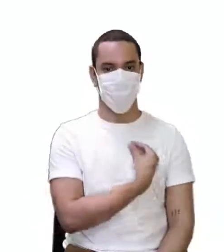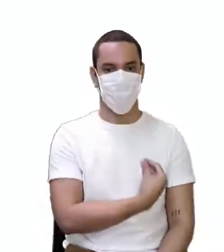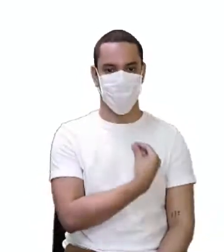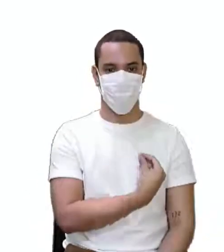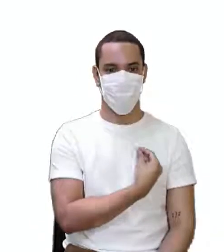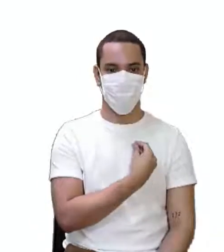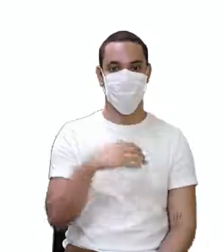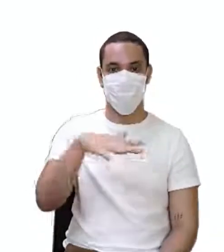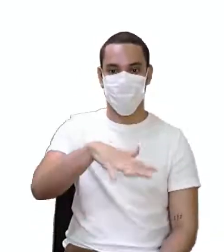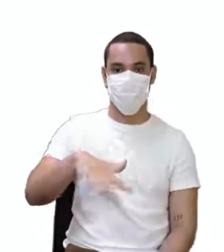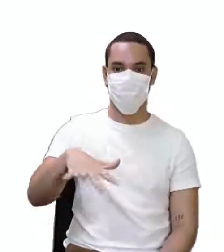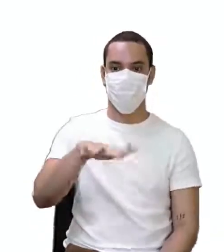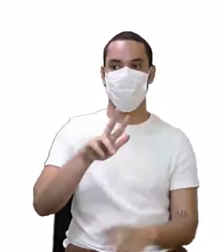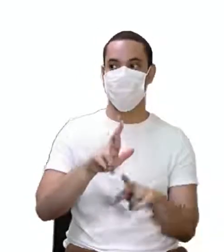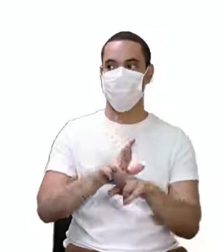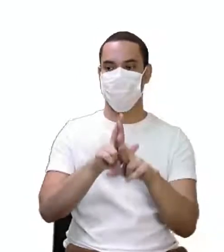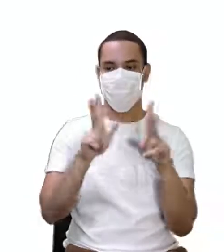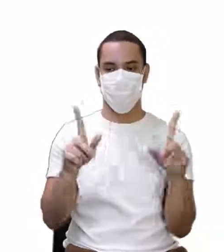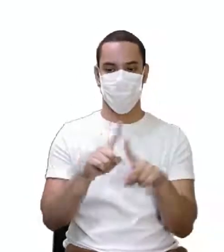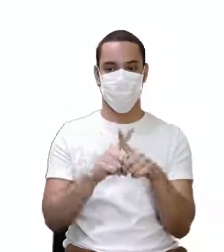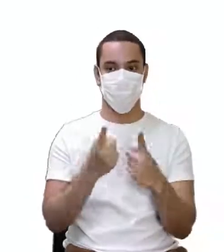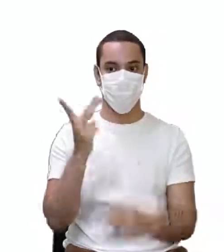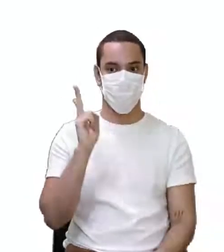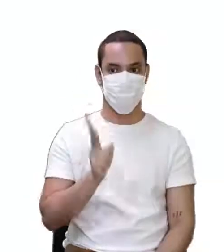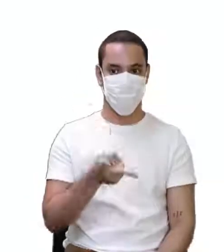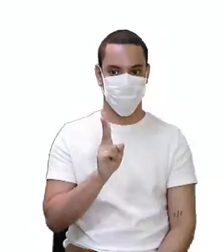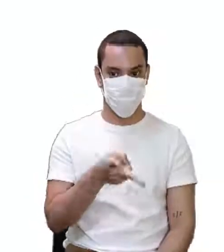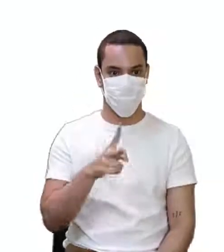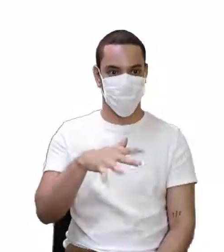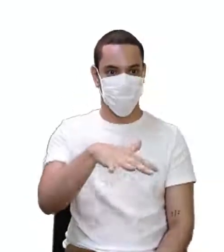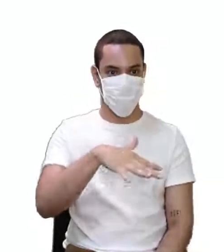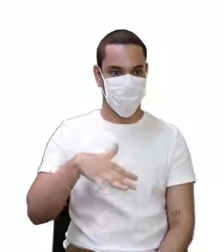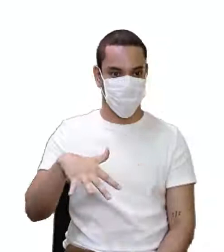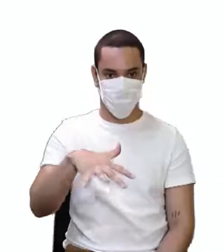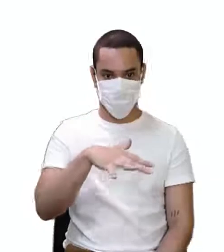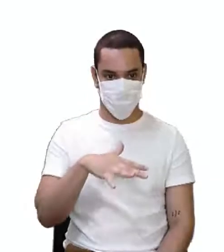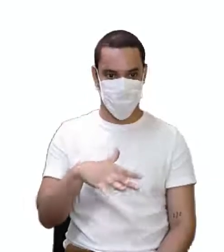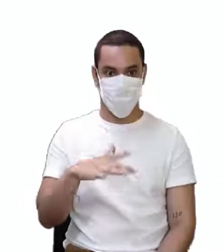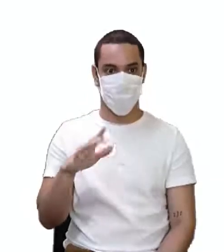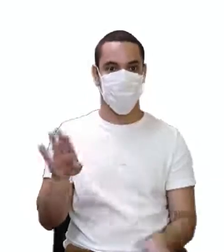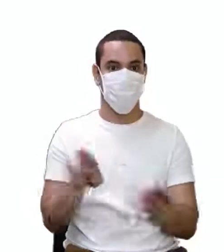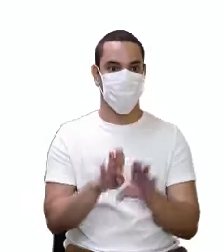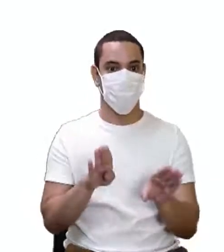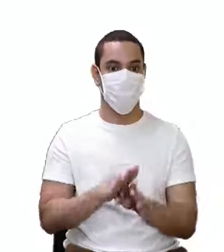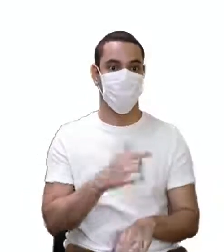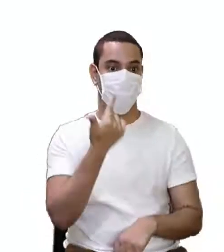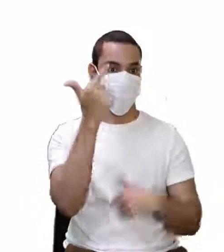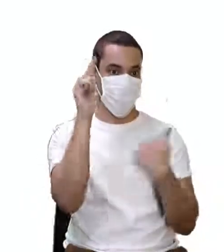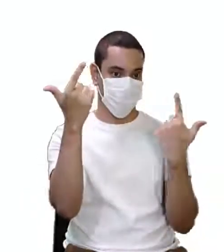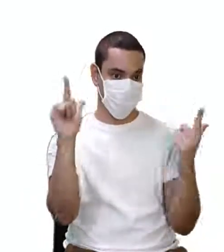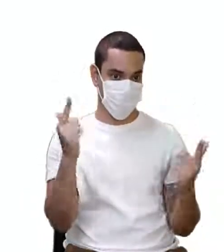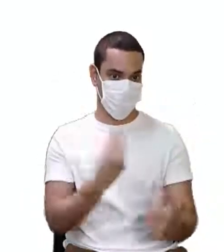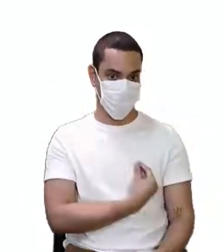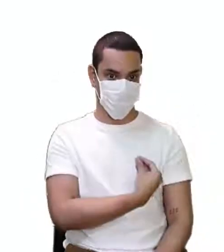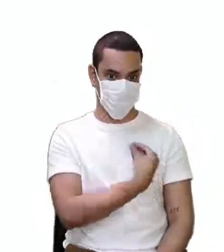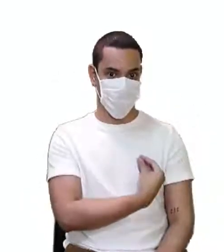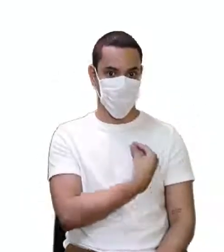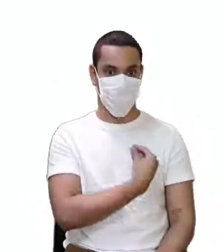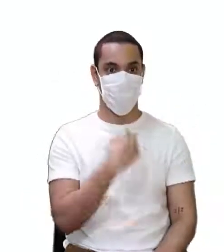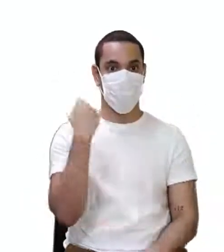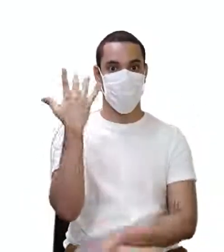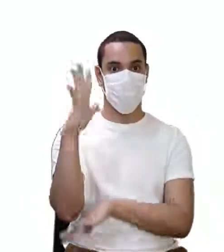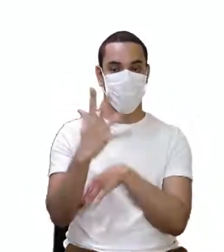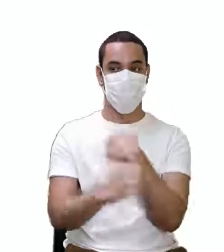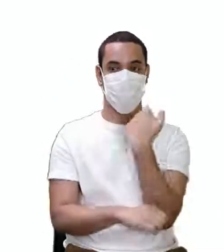hábitats diferentes, ainda que na mesma área, e com outros seres. Organismos vivem, por exemplo, nas árvores